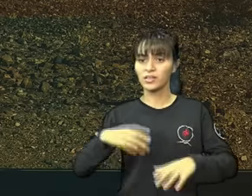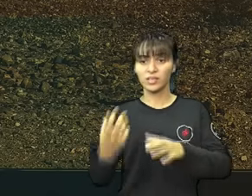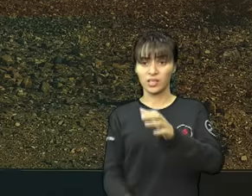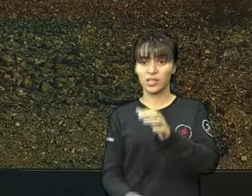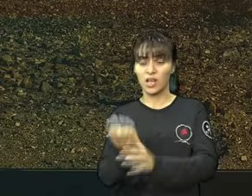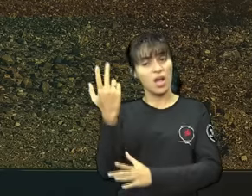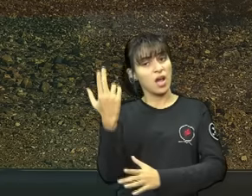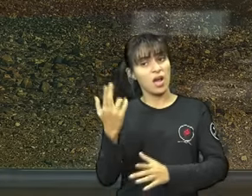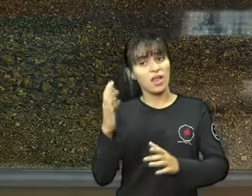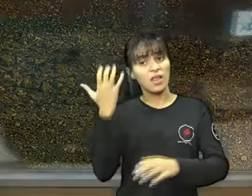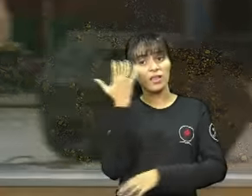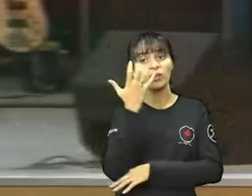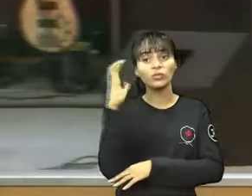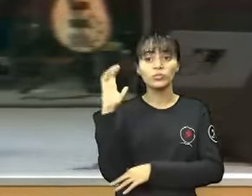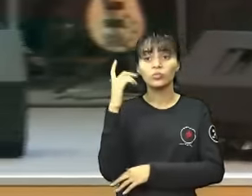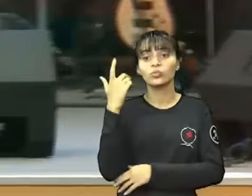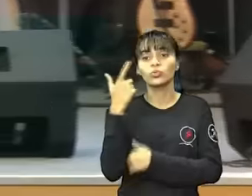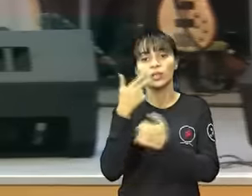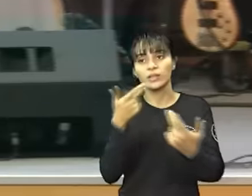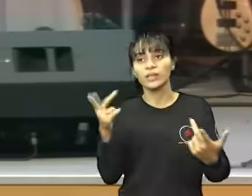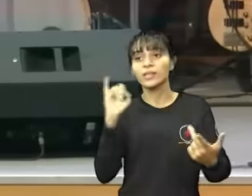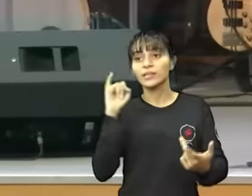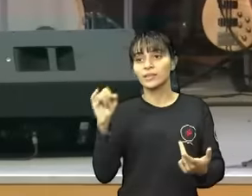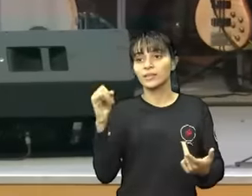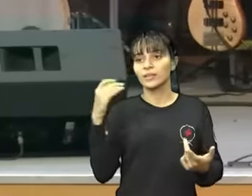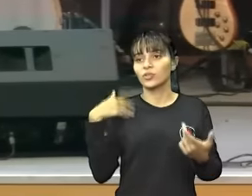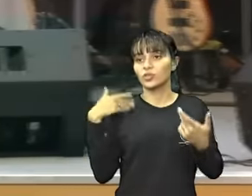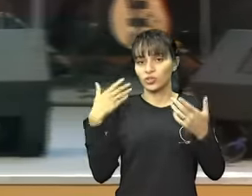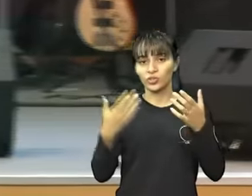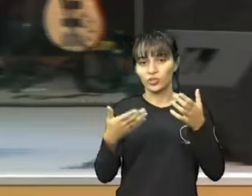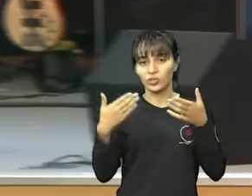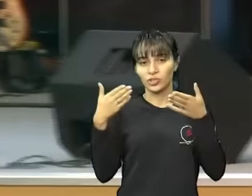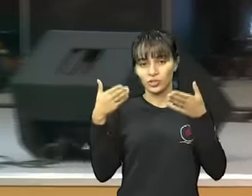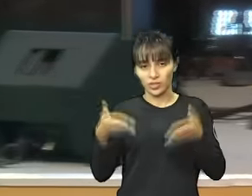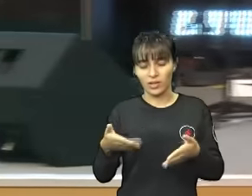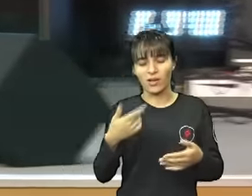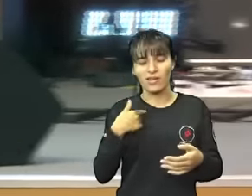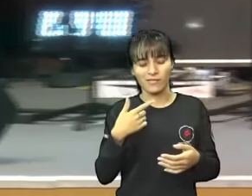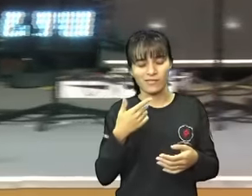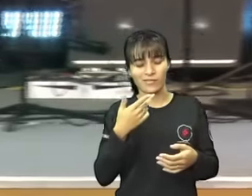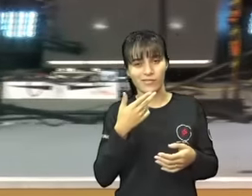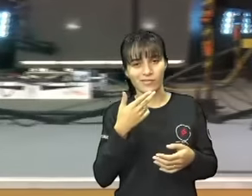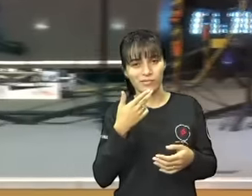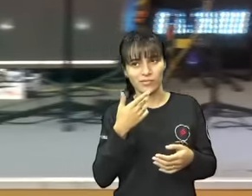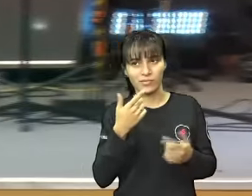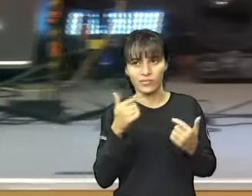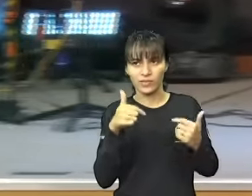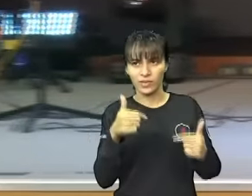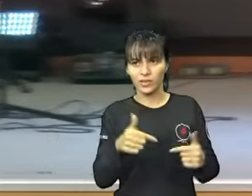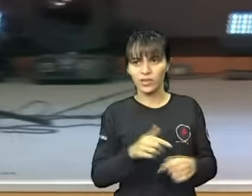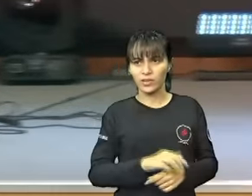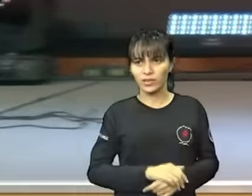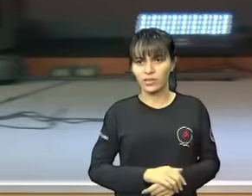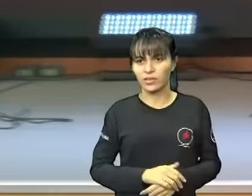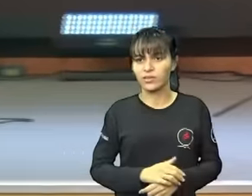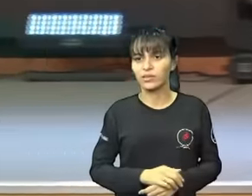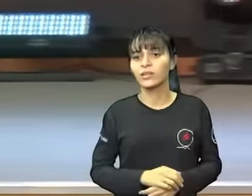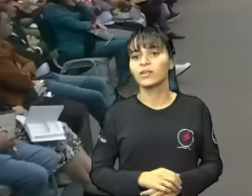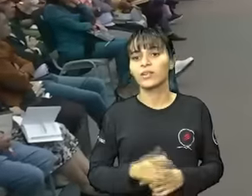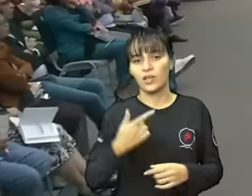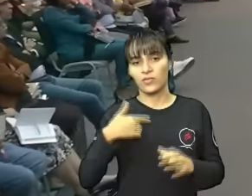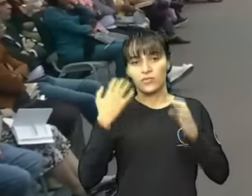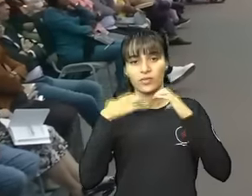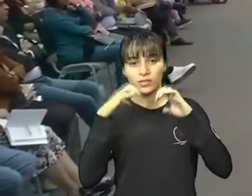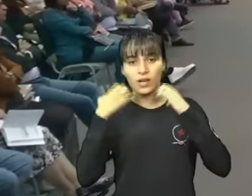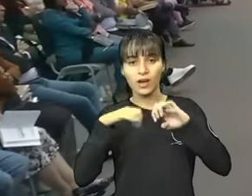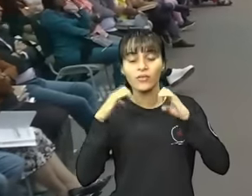criar uma natureza você se eu chegar eu Rick uma vez eu fiz isso com cara eu tô com aquela garota evangelizadora de